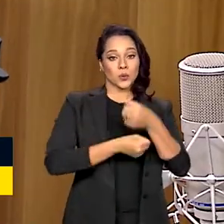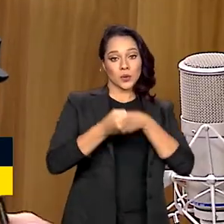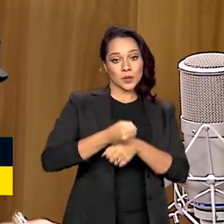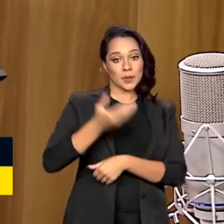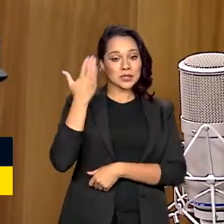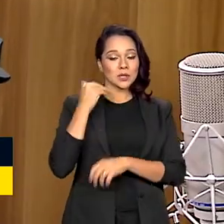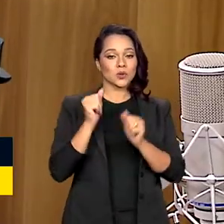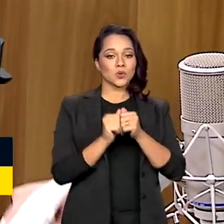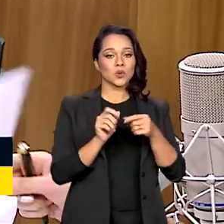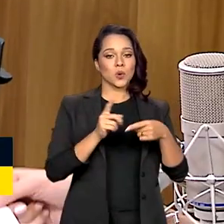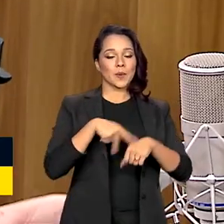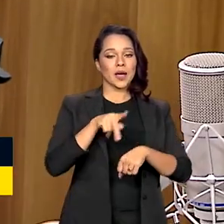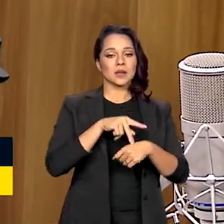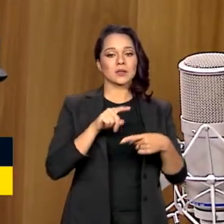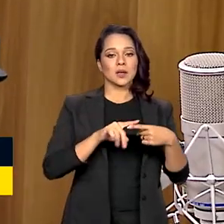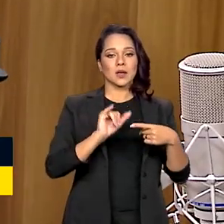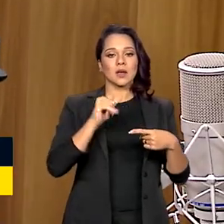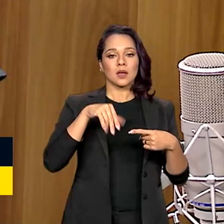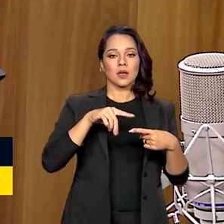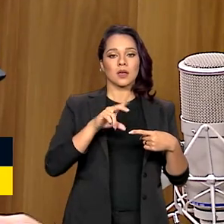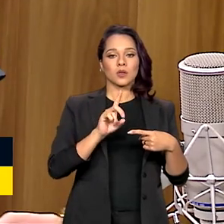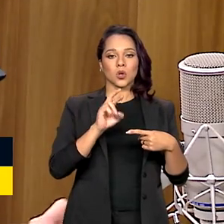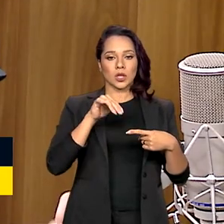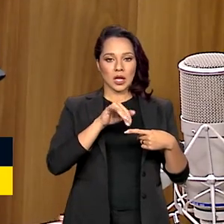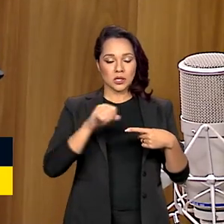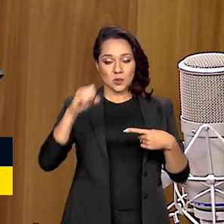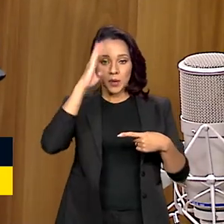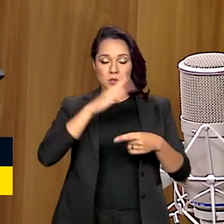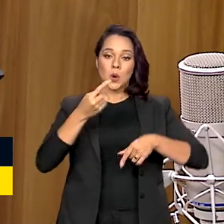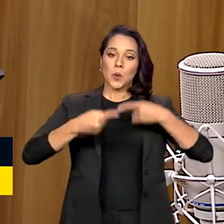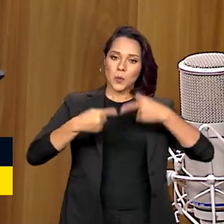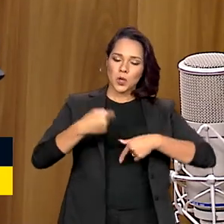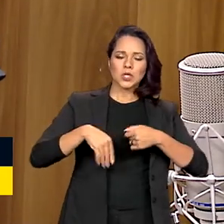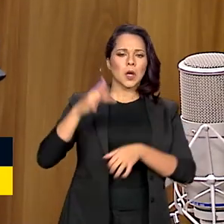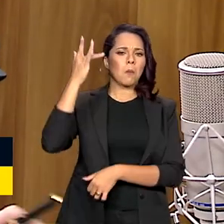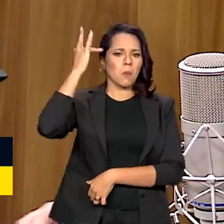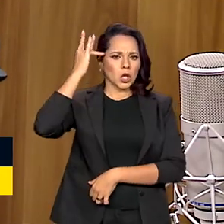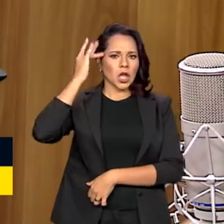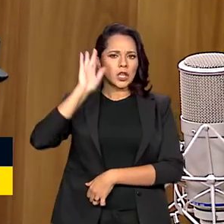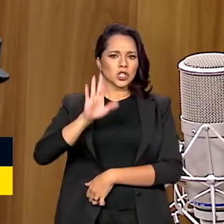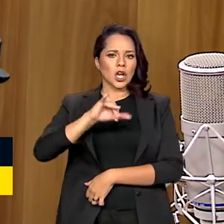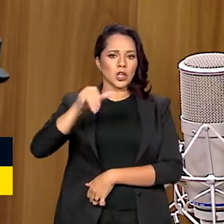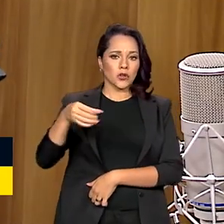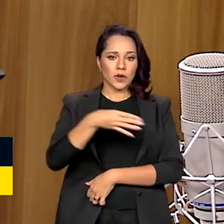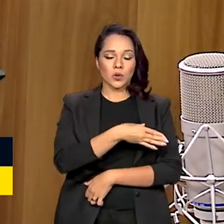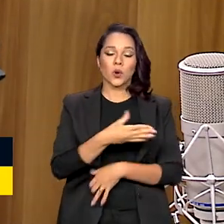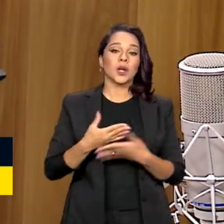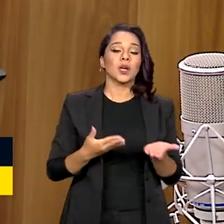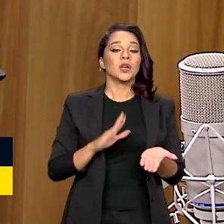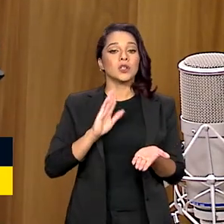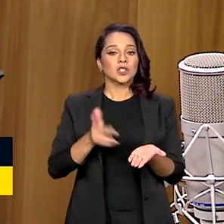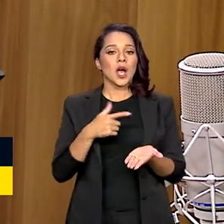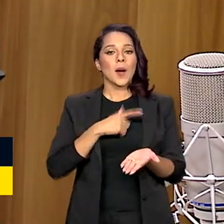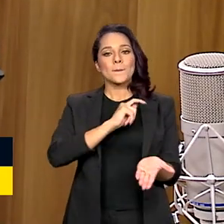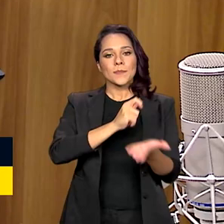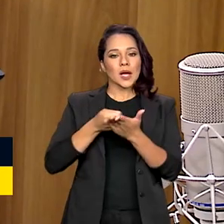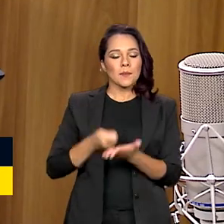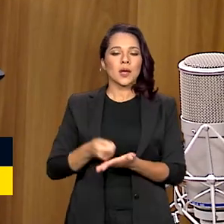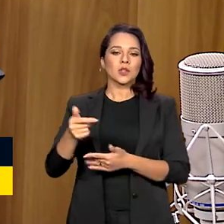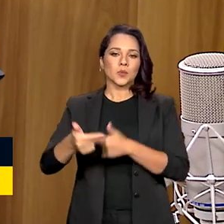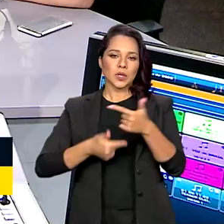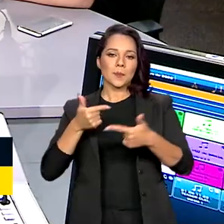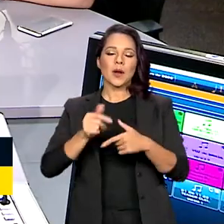passado, junto com a Indonésia, a gente começou a desenhar. O Brasil tem uma política bastante moderna e inovadora em relação a pagamento por